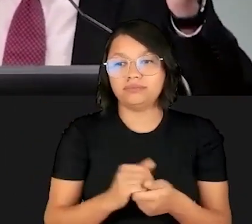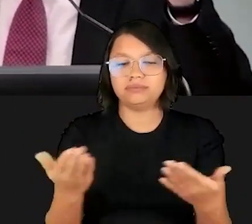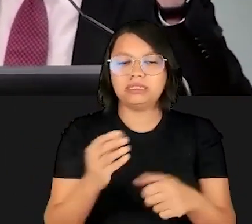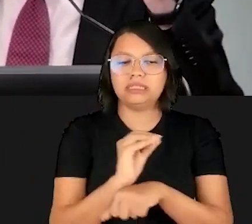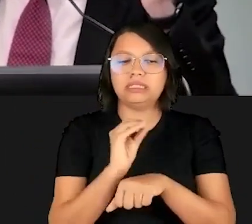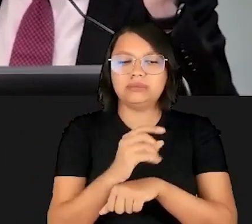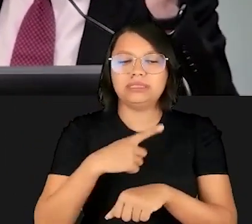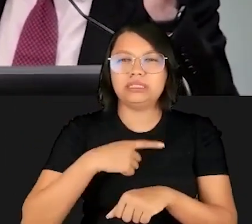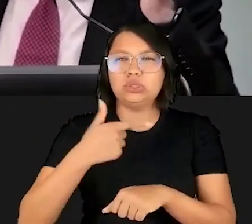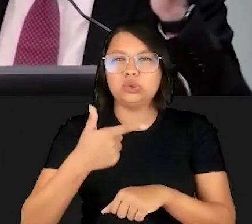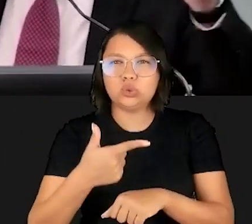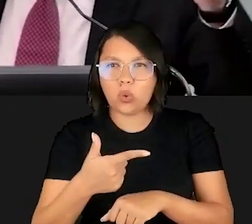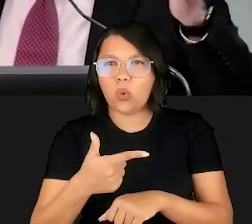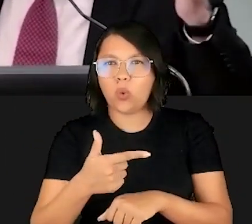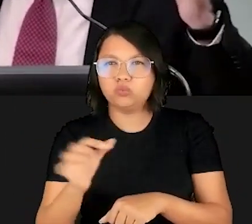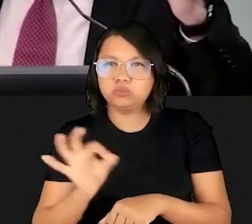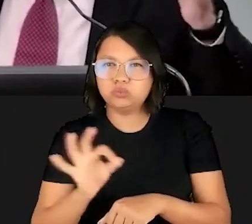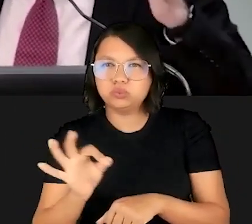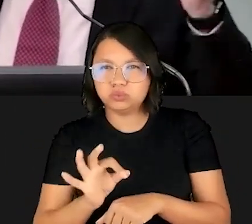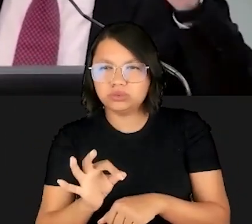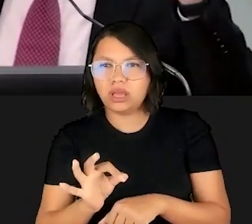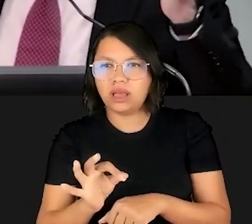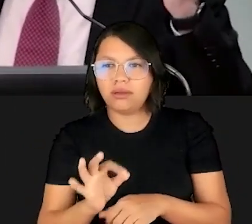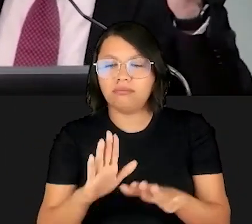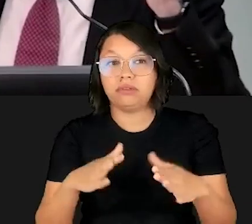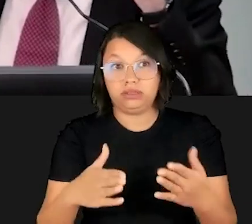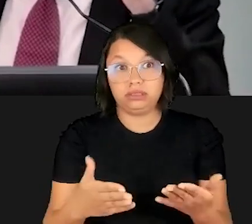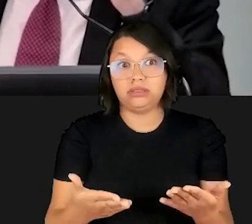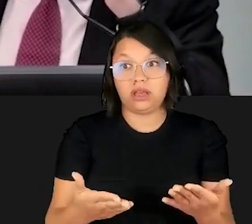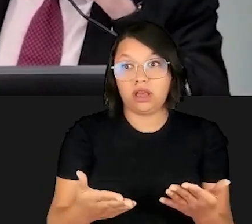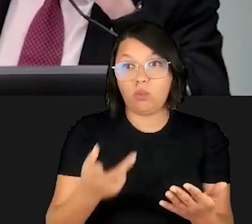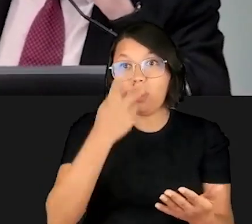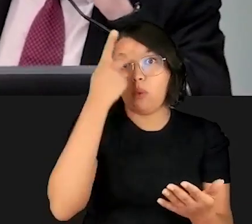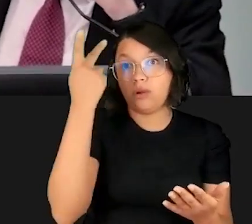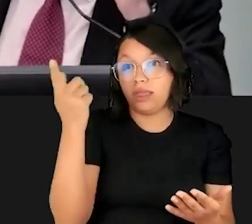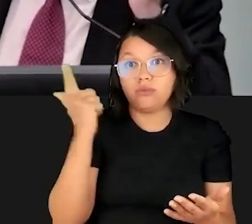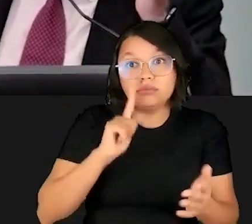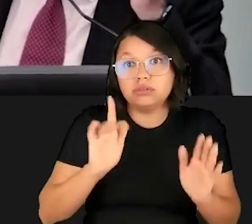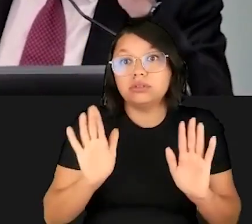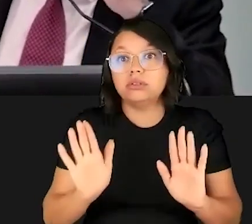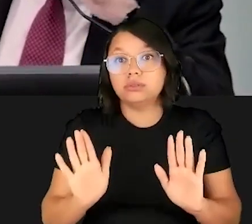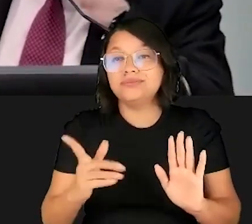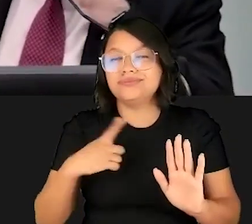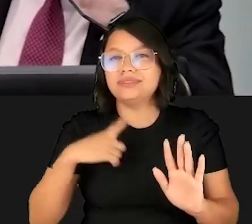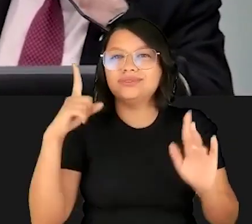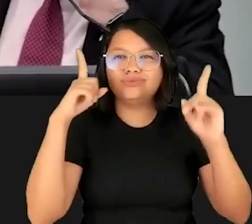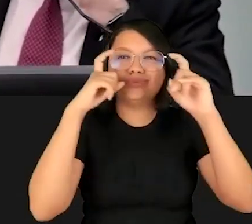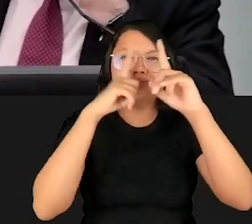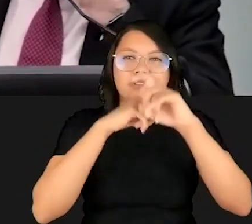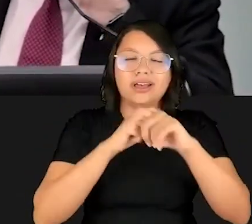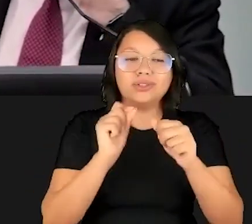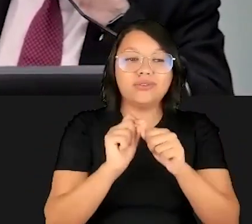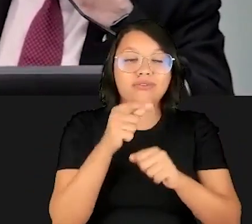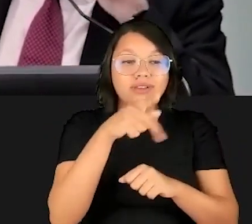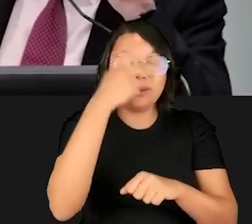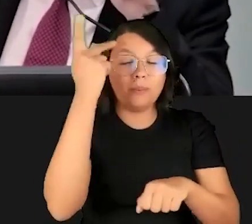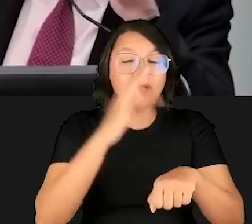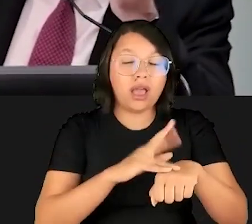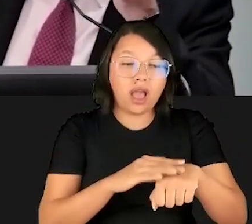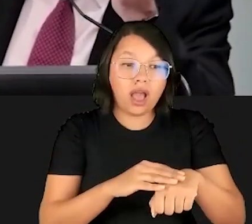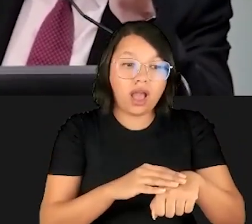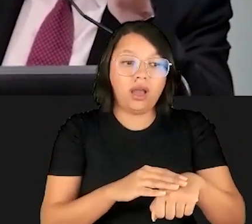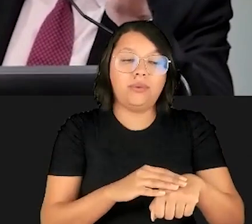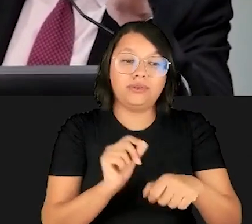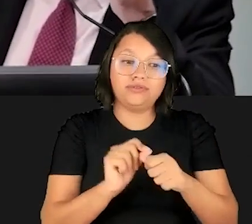tem 2% de chance. Não, mas então alguém se beneficia, né? Tem dificuldade de convencer o paciente e familiares. É